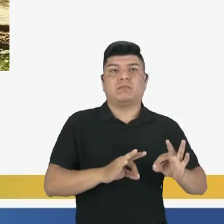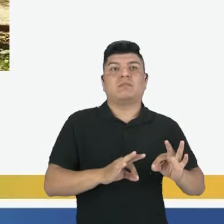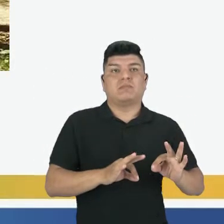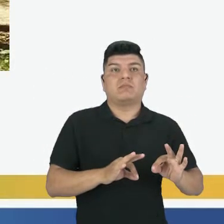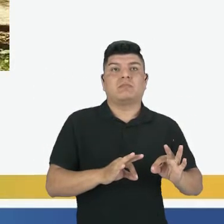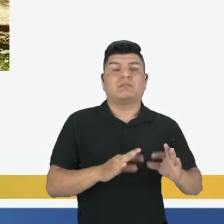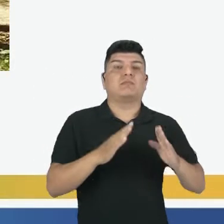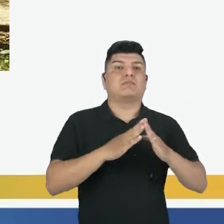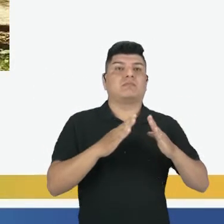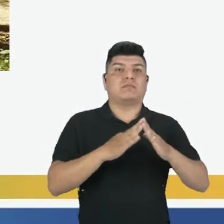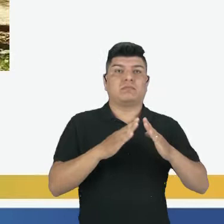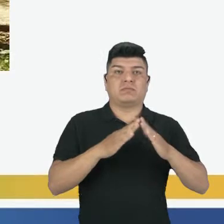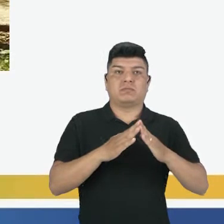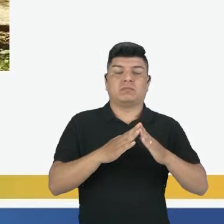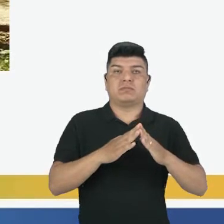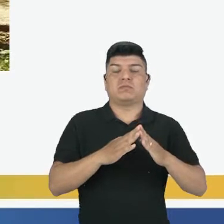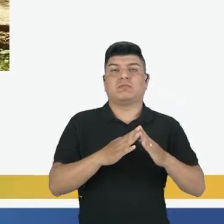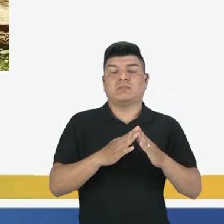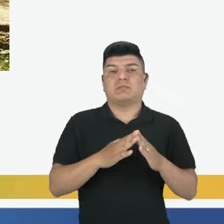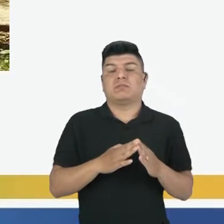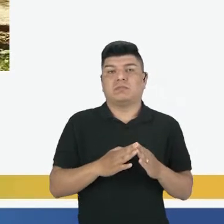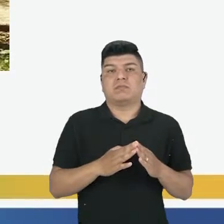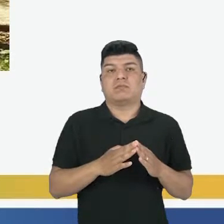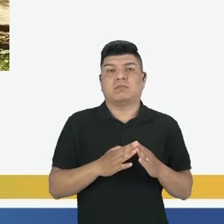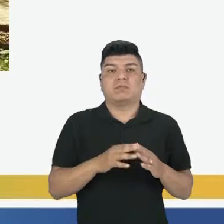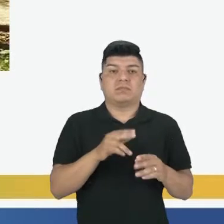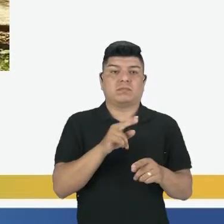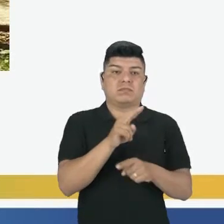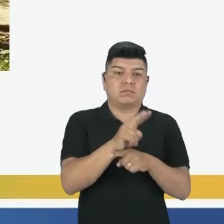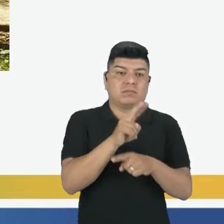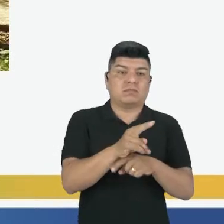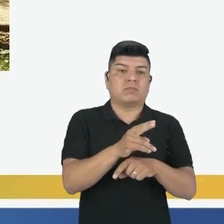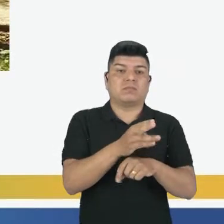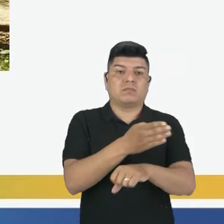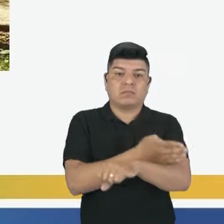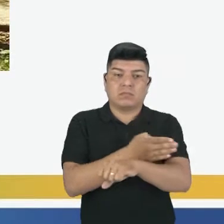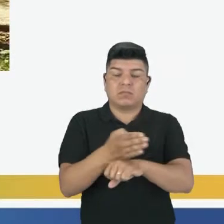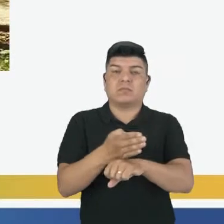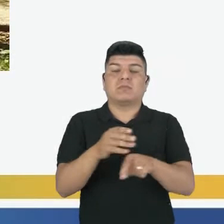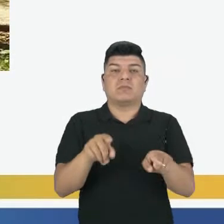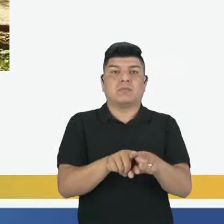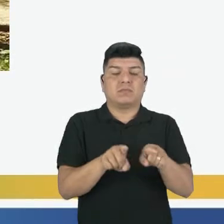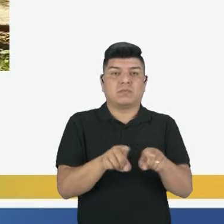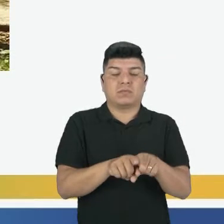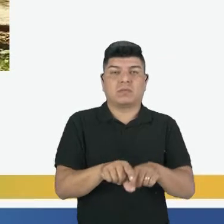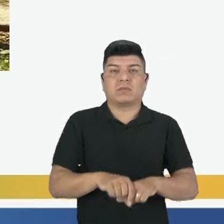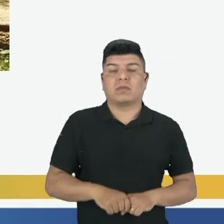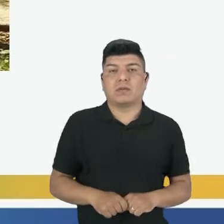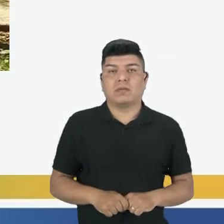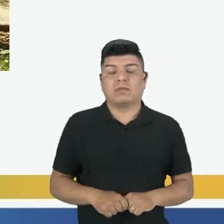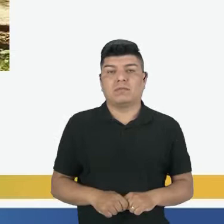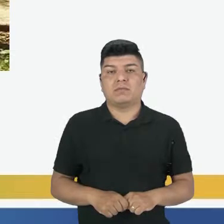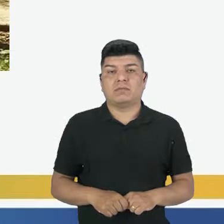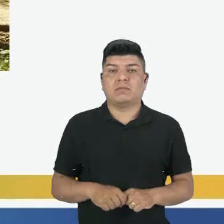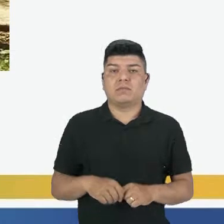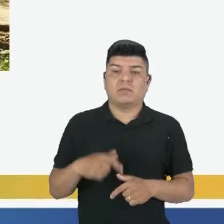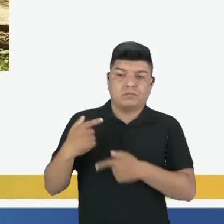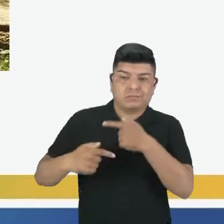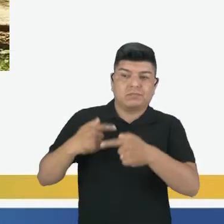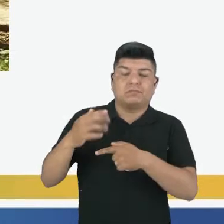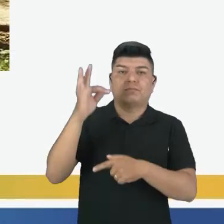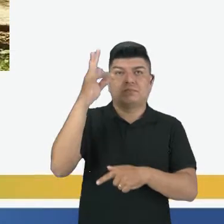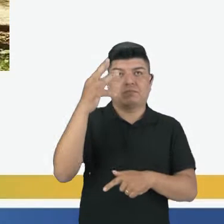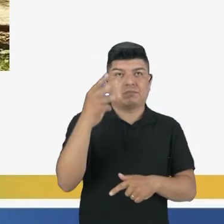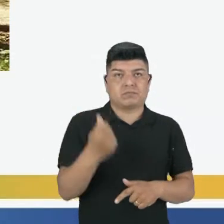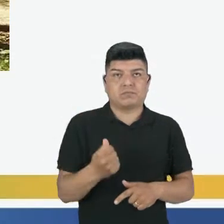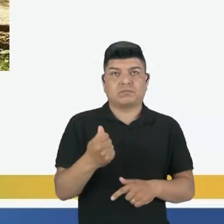eles moravam aí, preservavam seus costumes, né, que eles são descendentes lá da África,